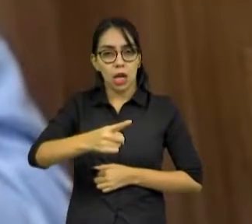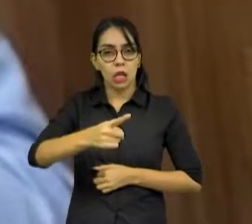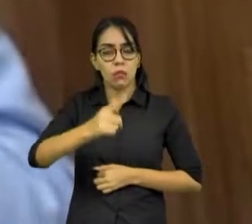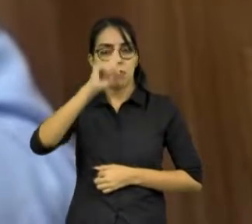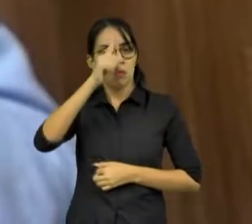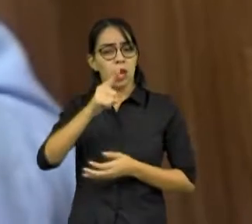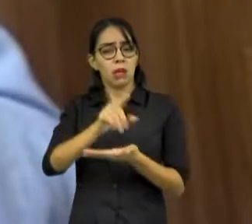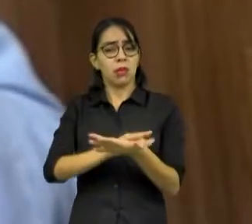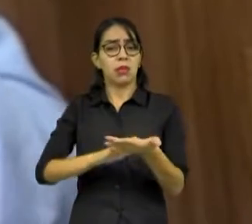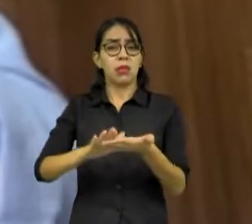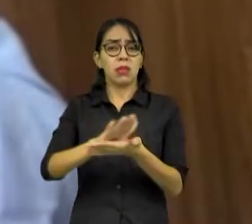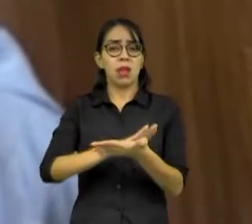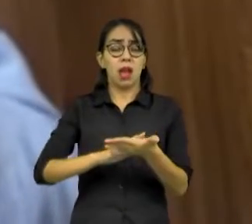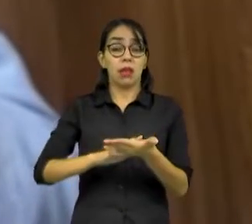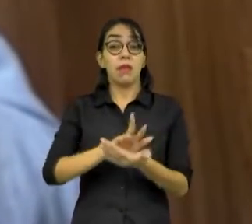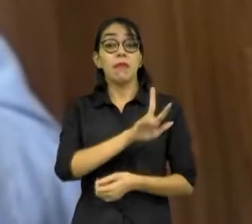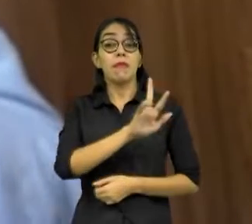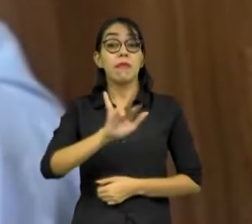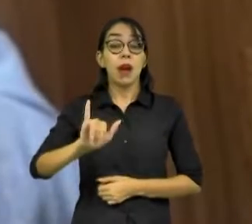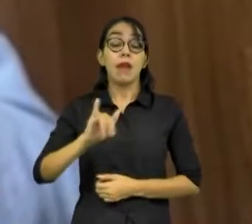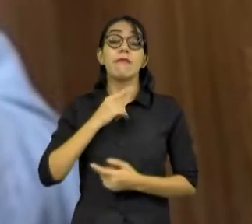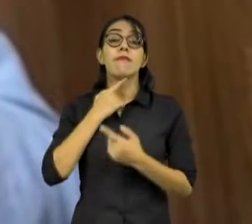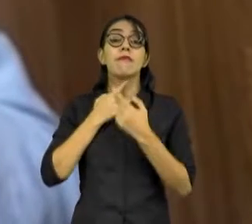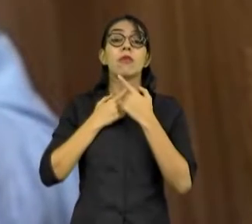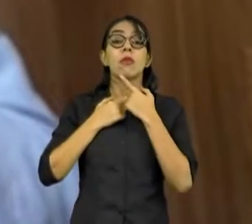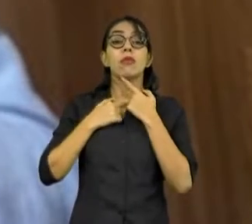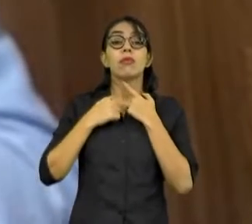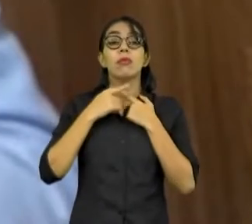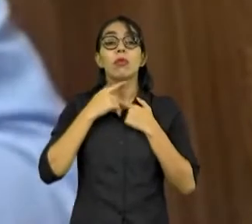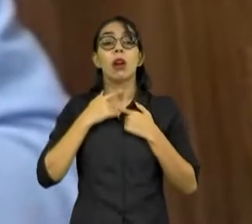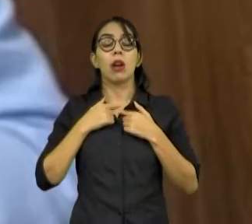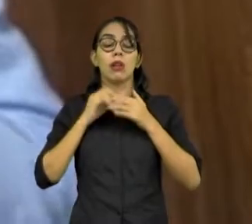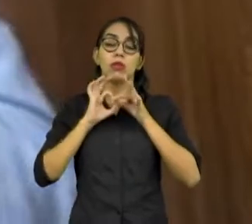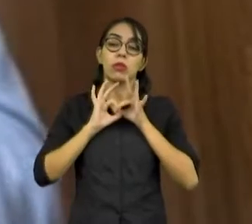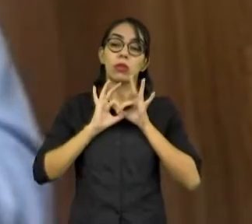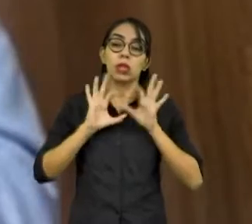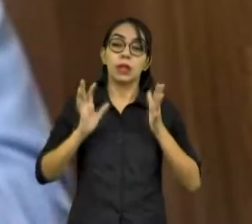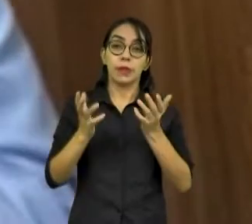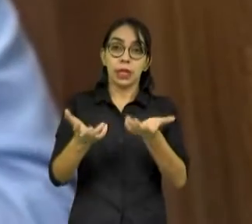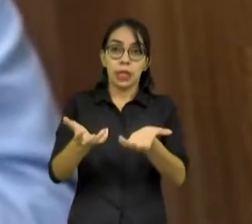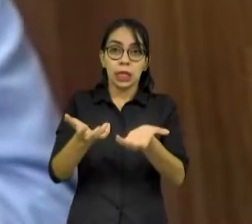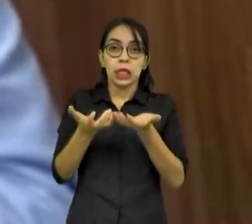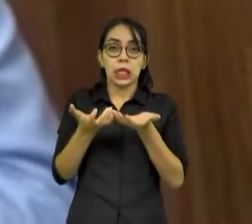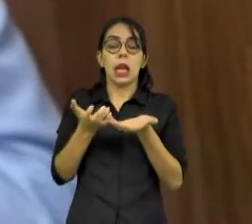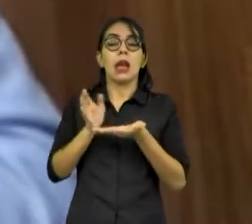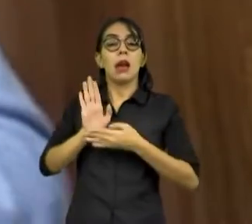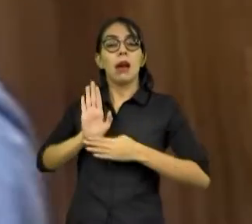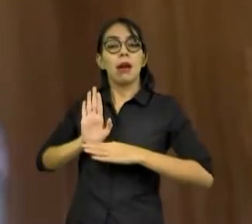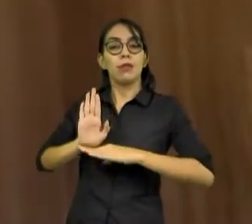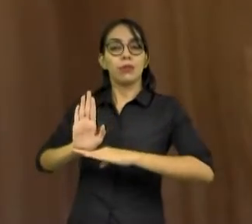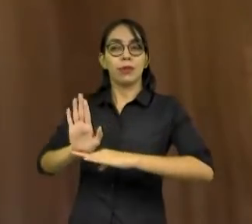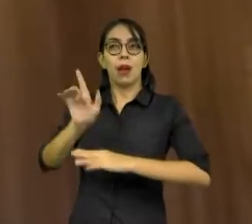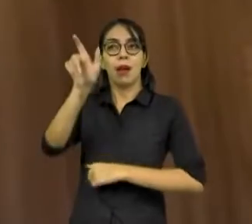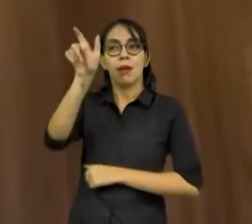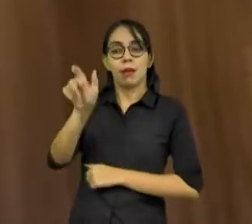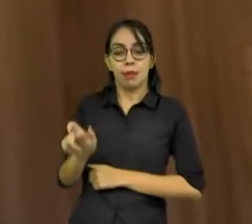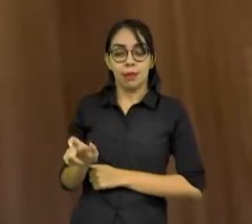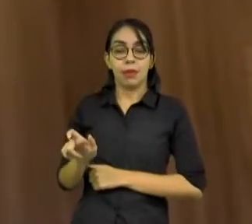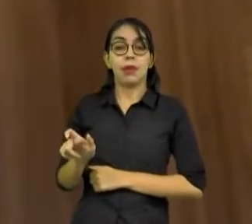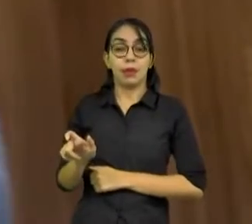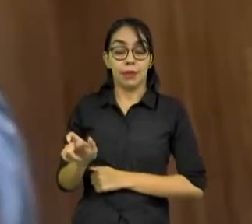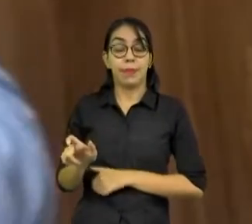E você está dando um instrumento para o que está querendo se candidatar e para o